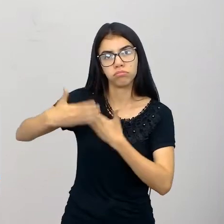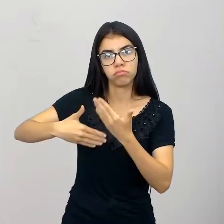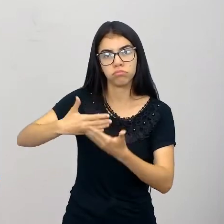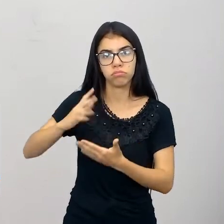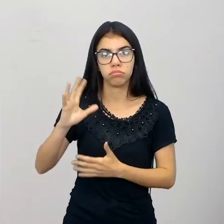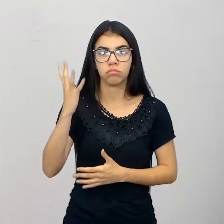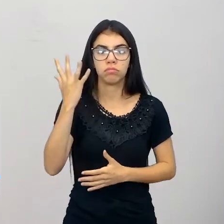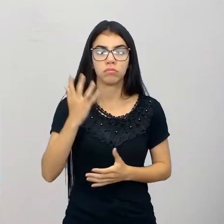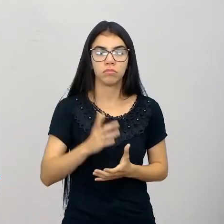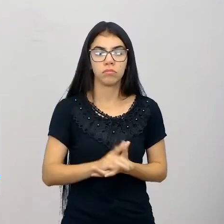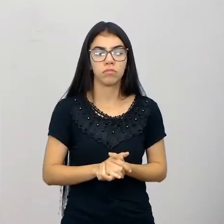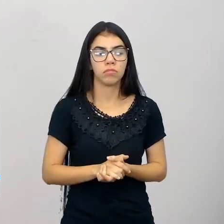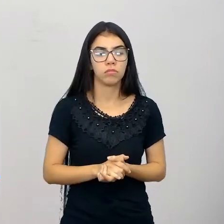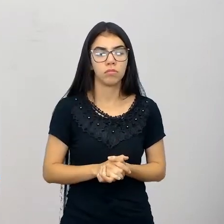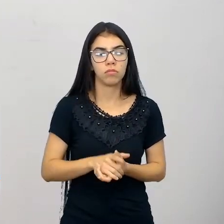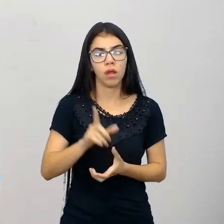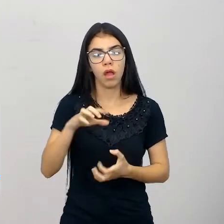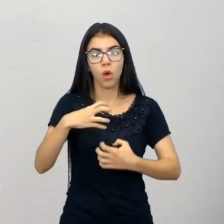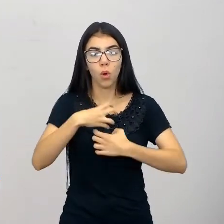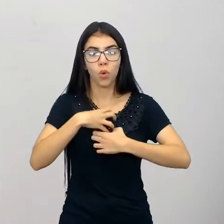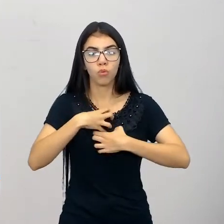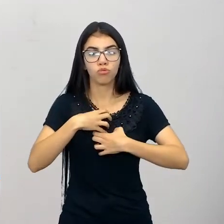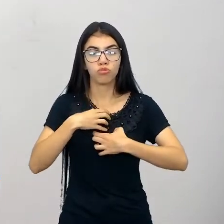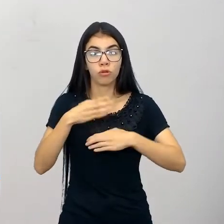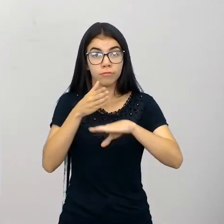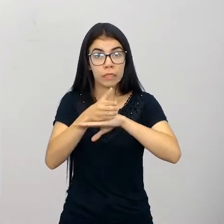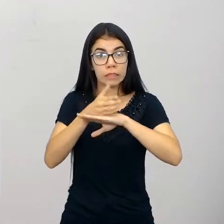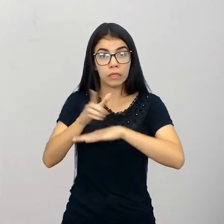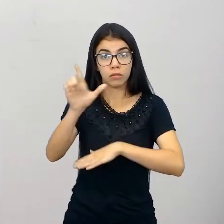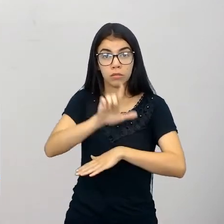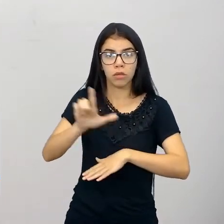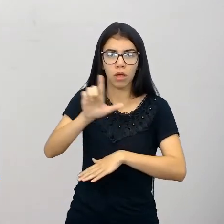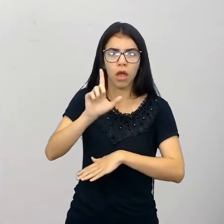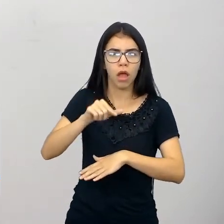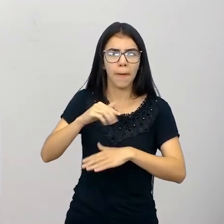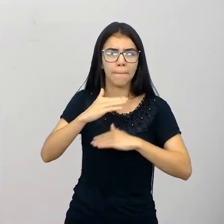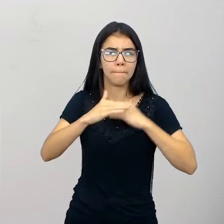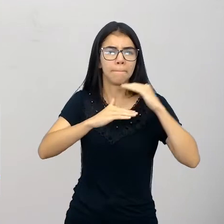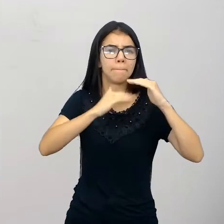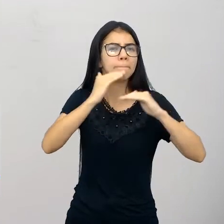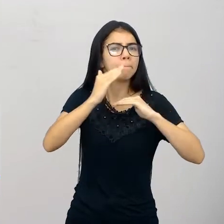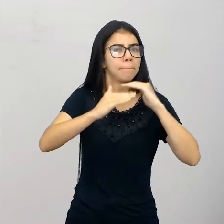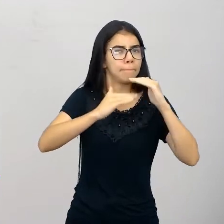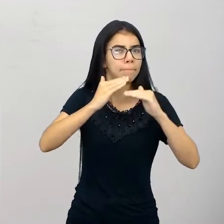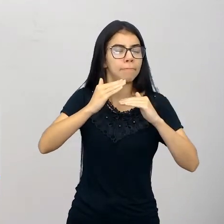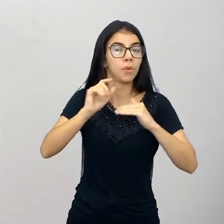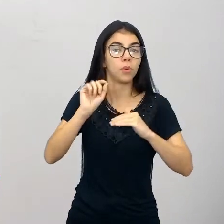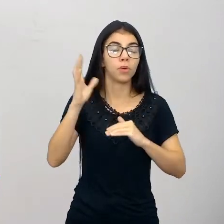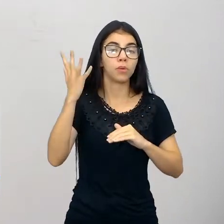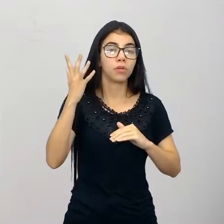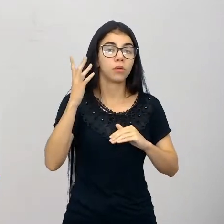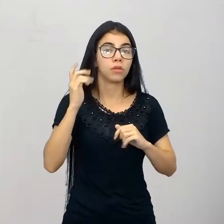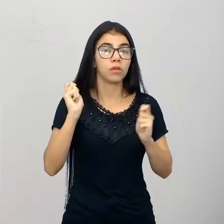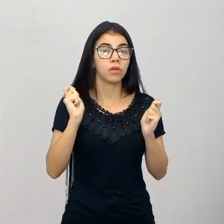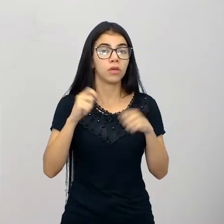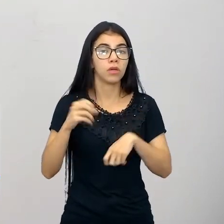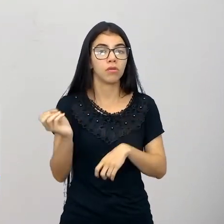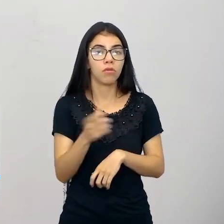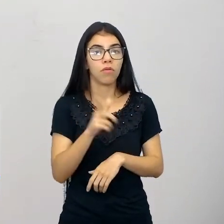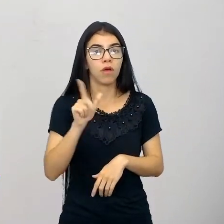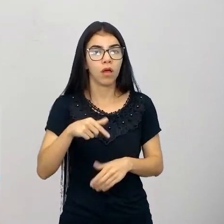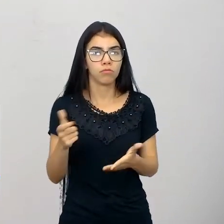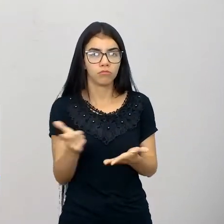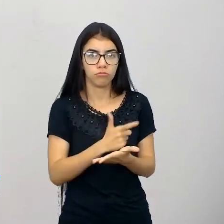tempo, a forma de acessar a literatura foi se aprimorando até que surgiu um veículo novo, chamado